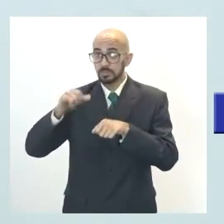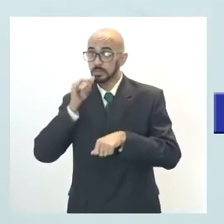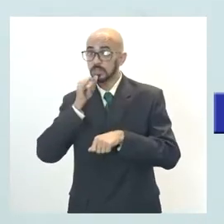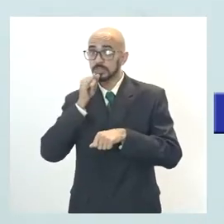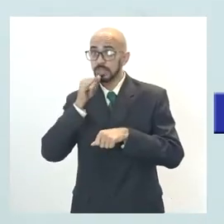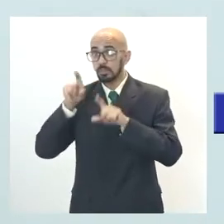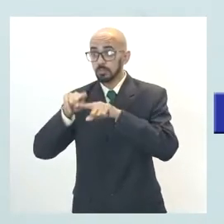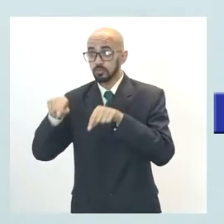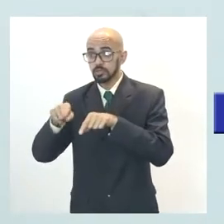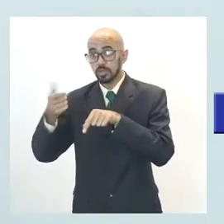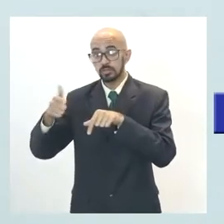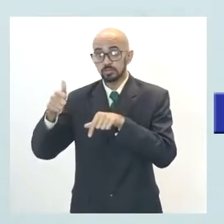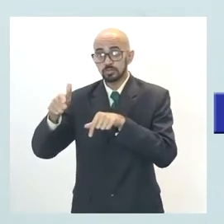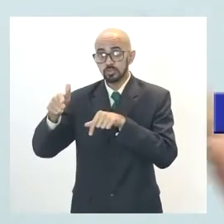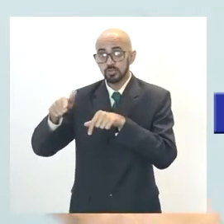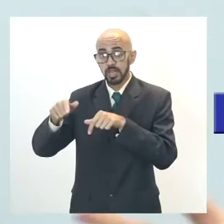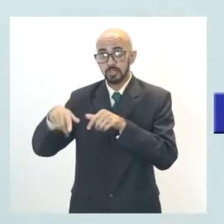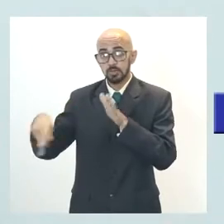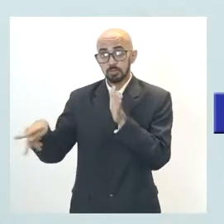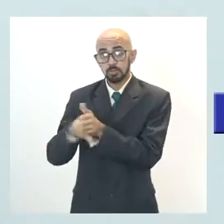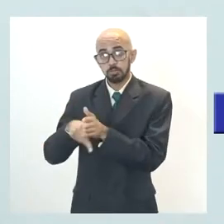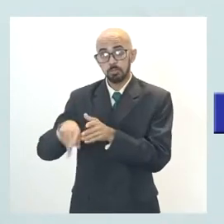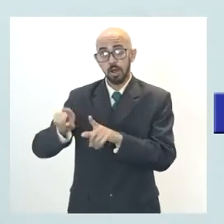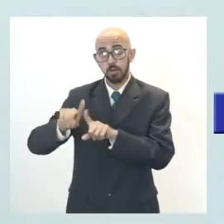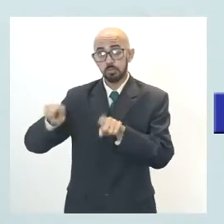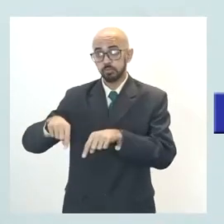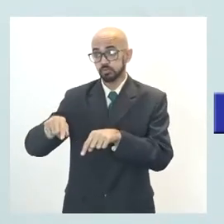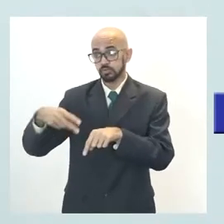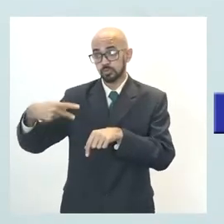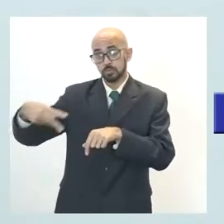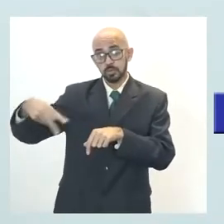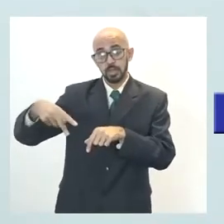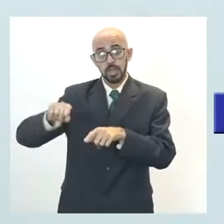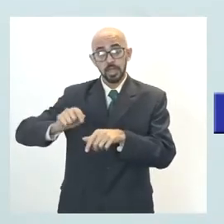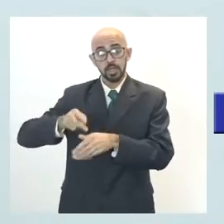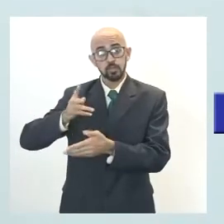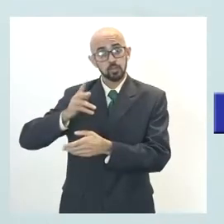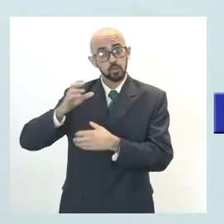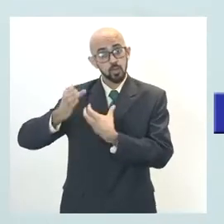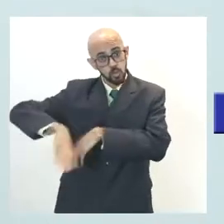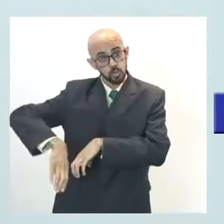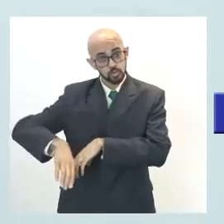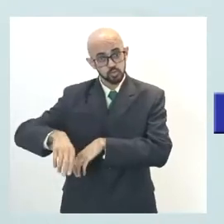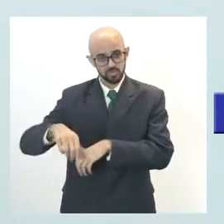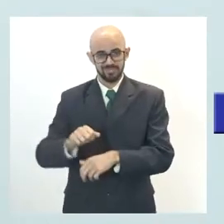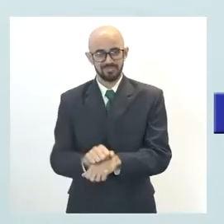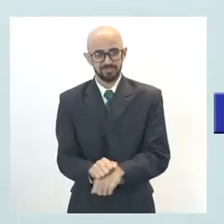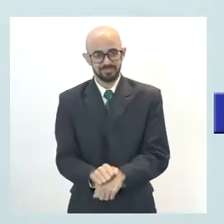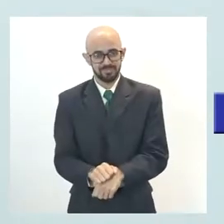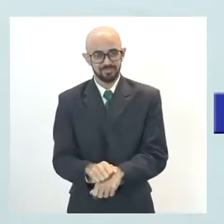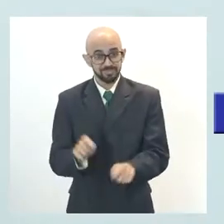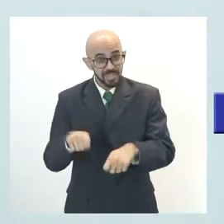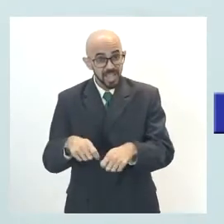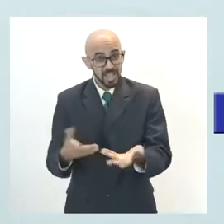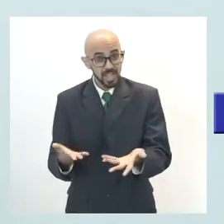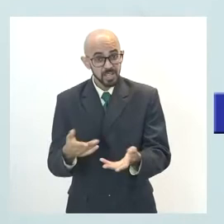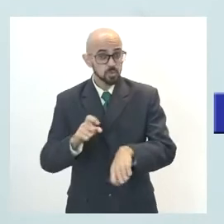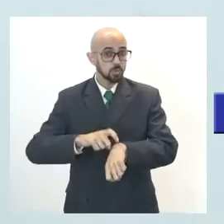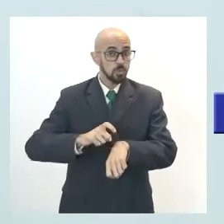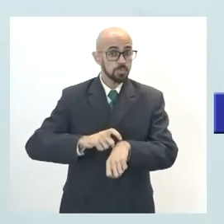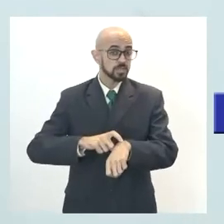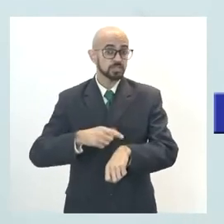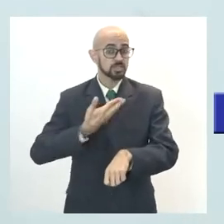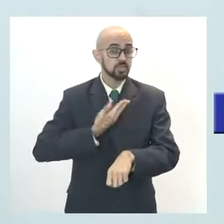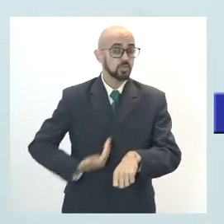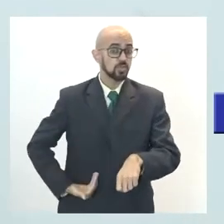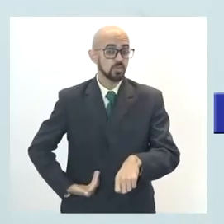servidores não tivessem estabilidade e um governo negação deixa como a gente vive então é importante a gente também e fazendo